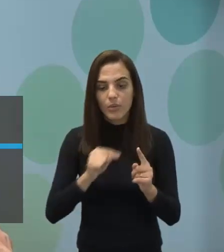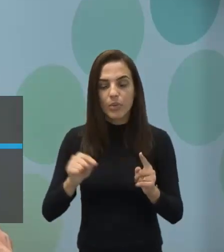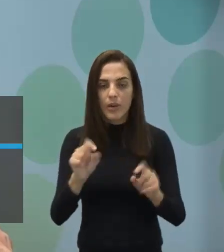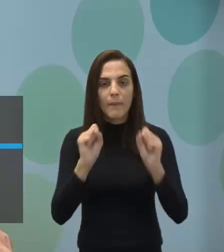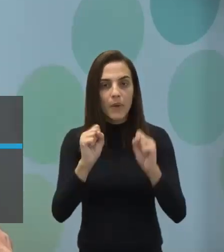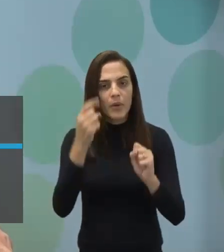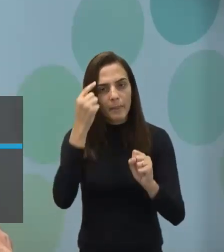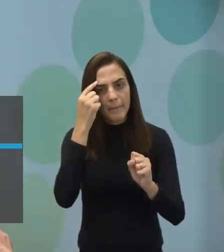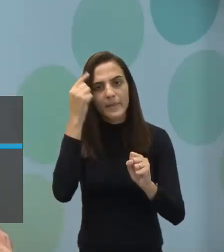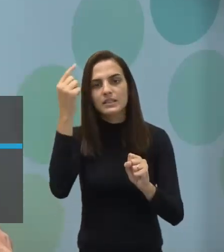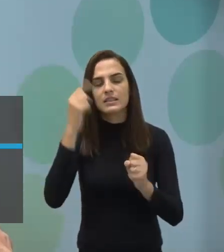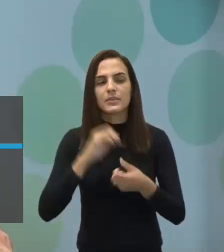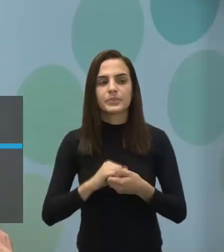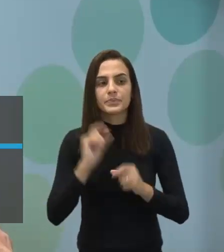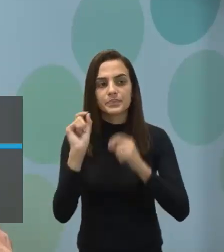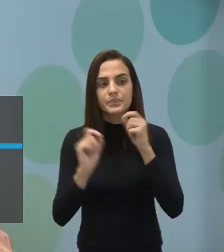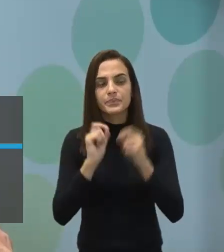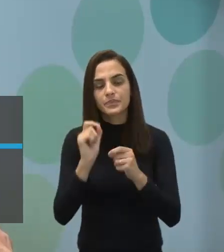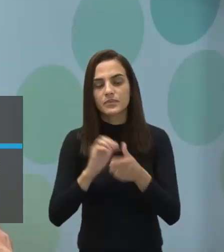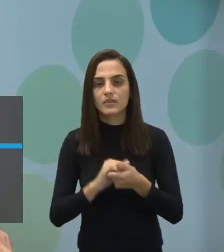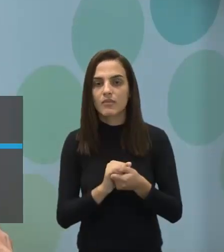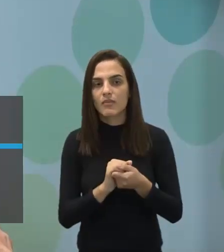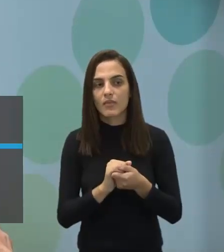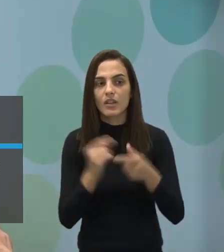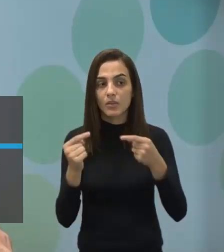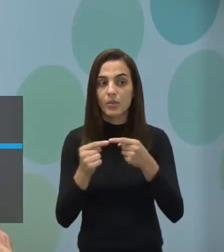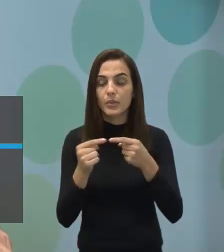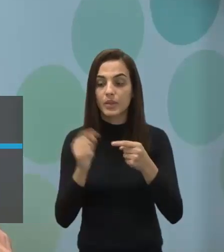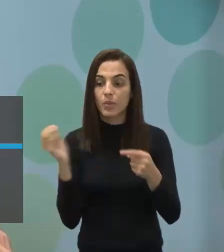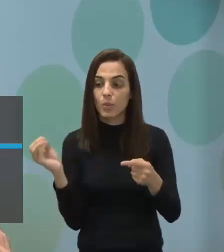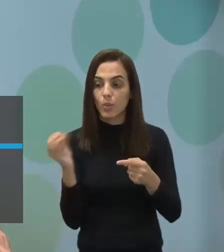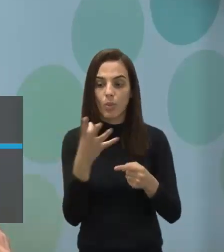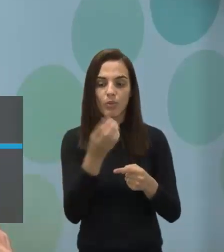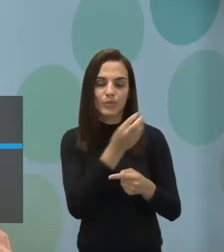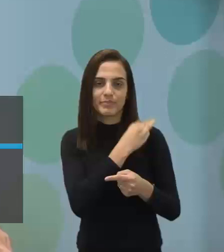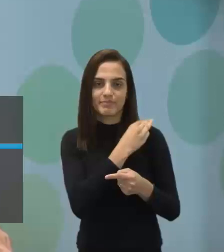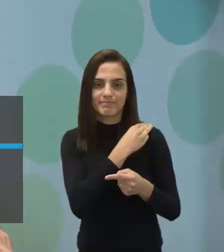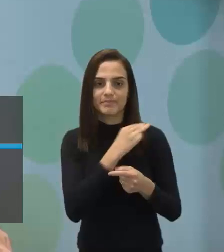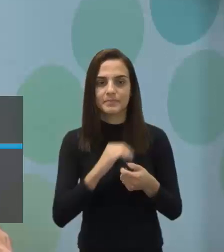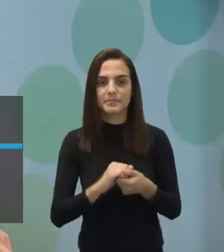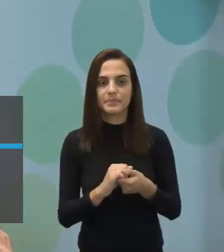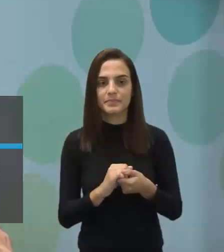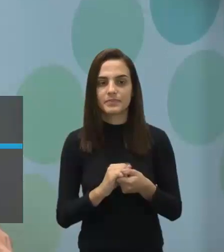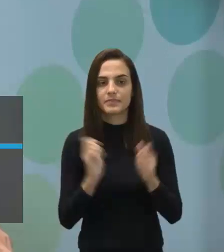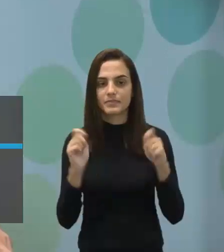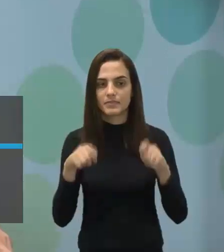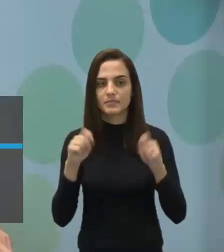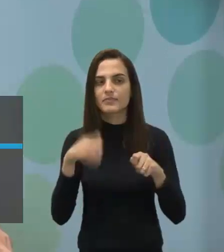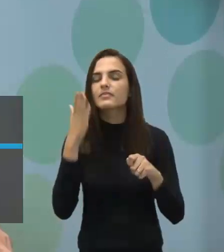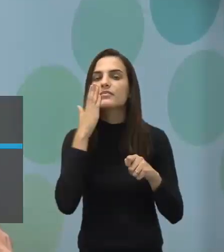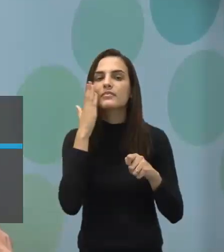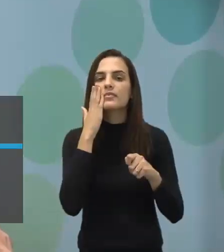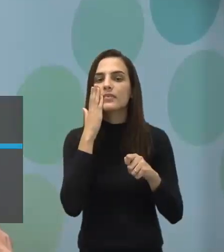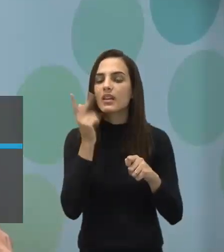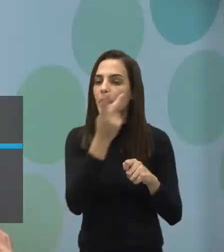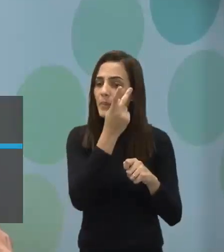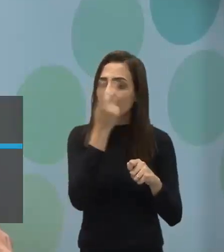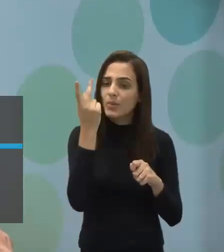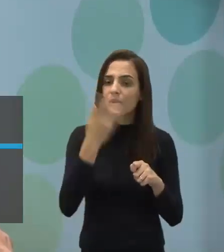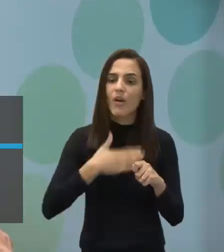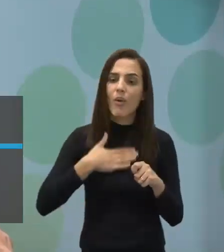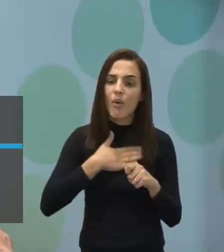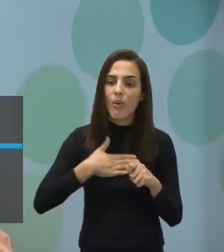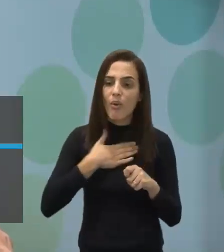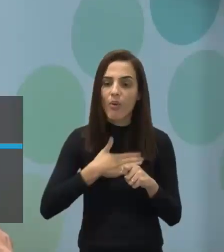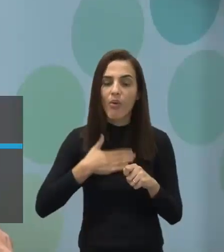pensar mais na direção, né? Que também tem a ver com o novo ensino médio, né? Dá para saber ali o que a pessoa gosta, para onde ela